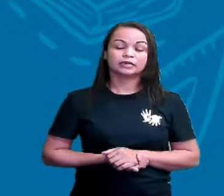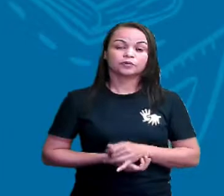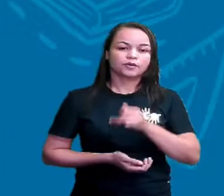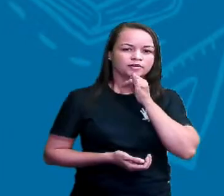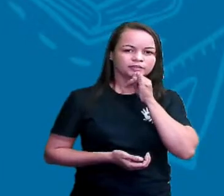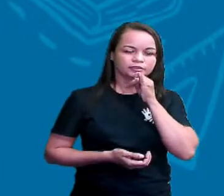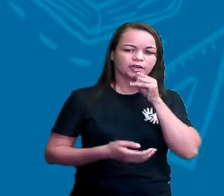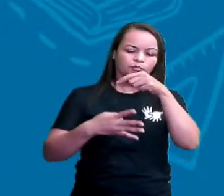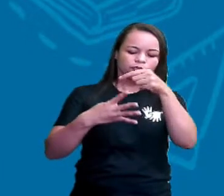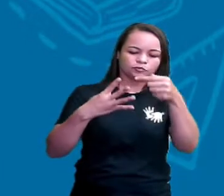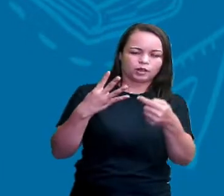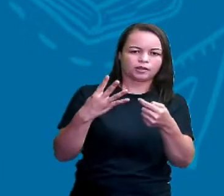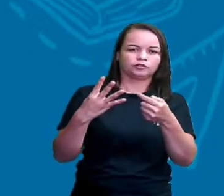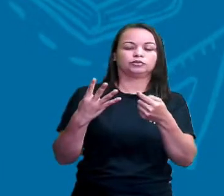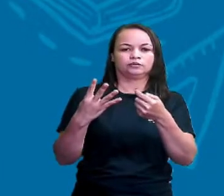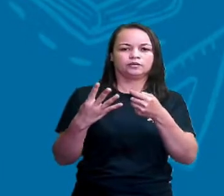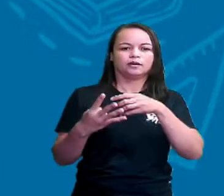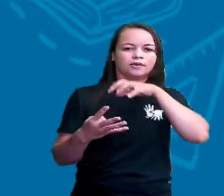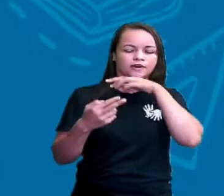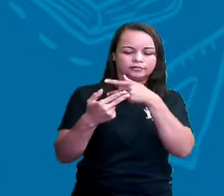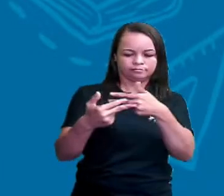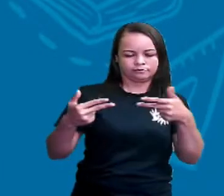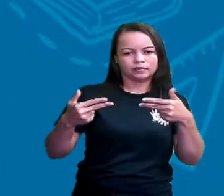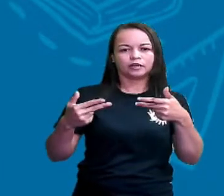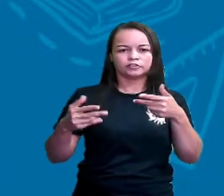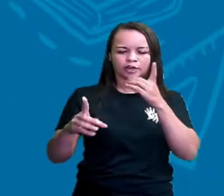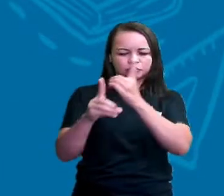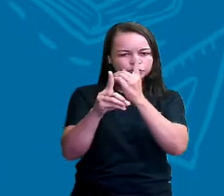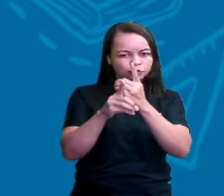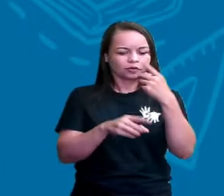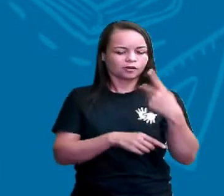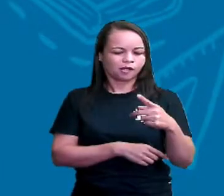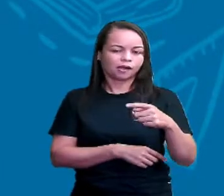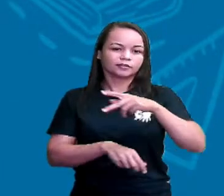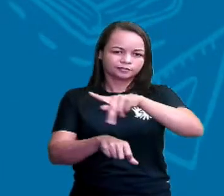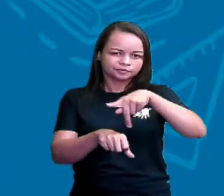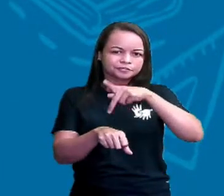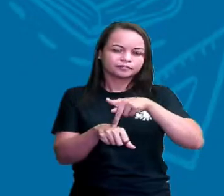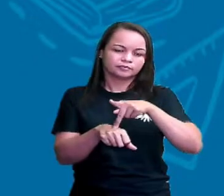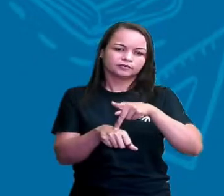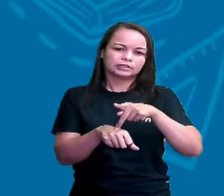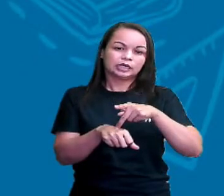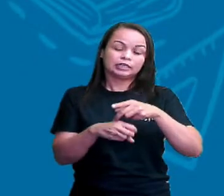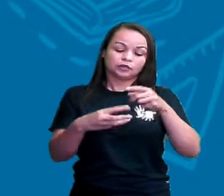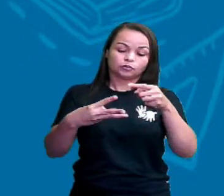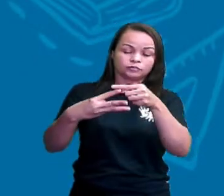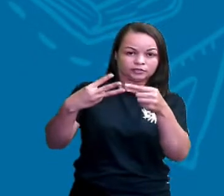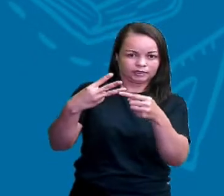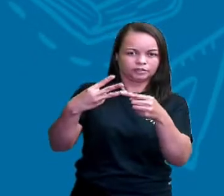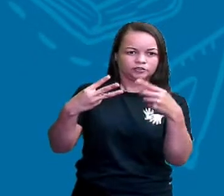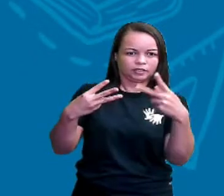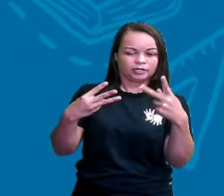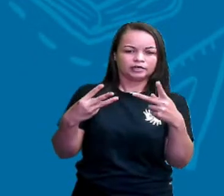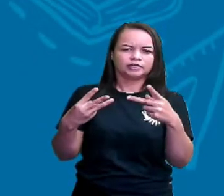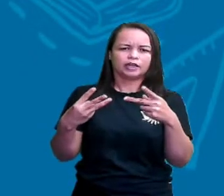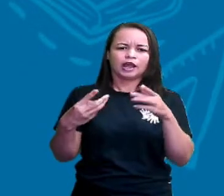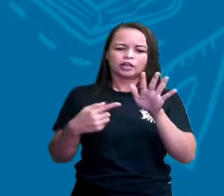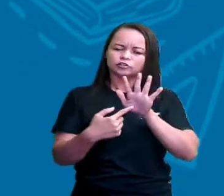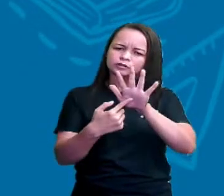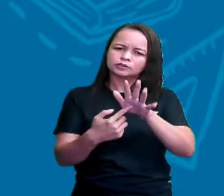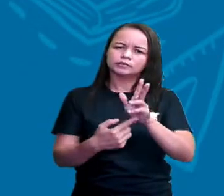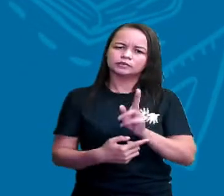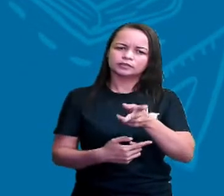animais muito emblemáticos, né? Aqui no nosso país. Tanto é que 3 deles aparecem até em notas, né,